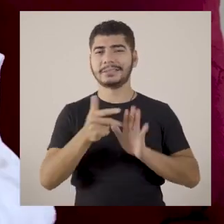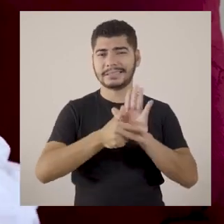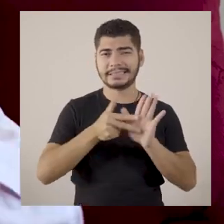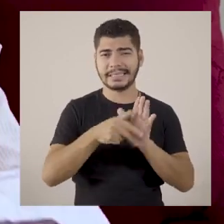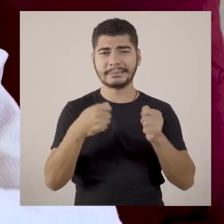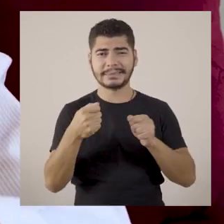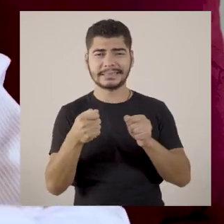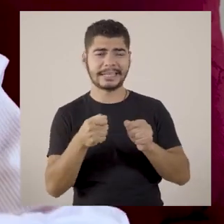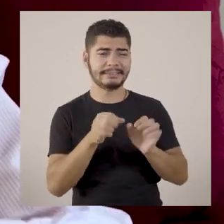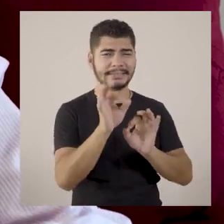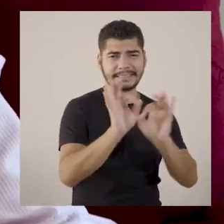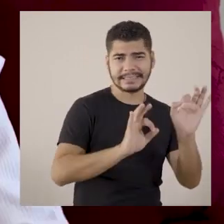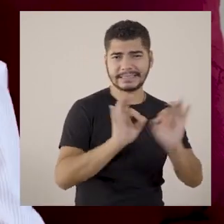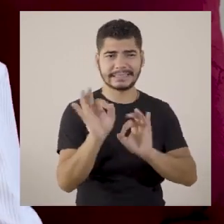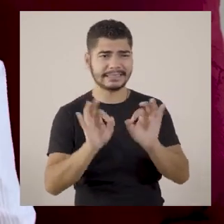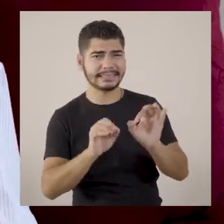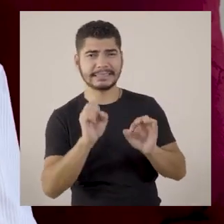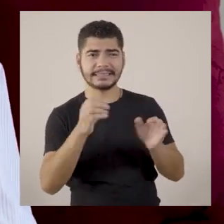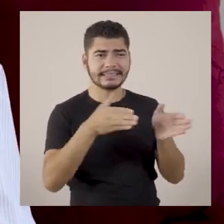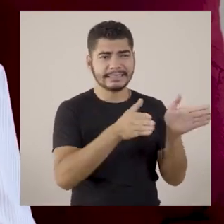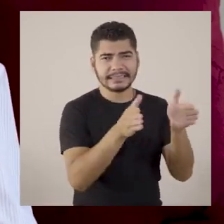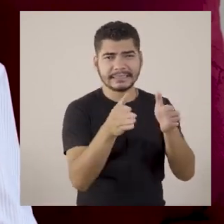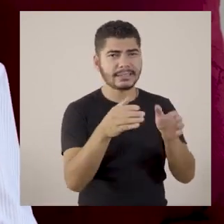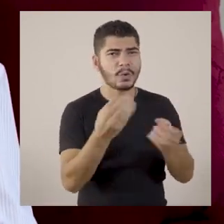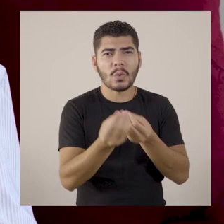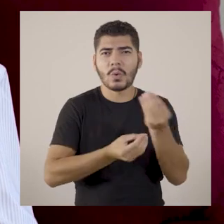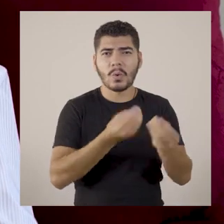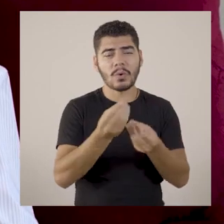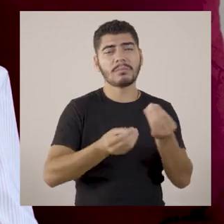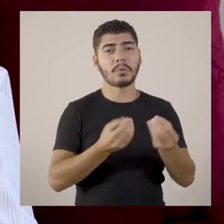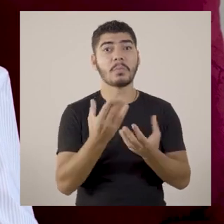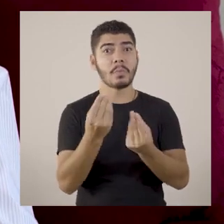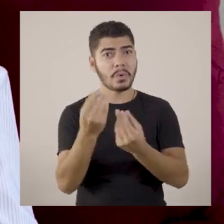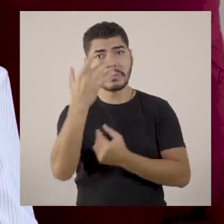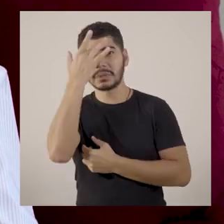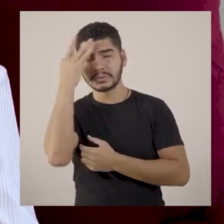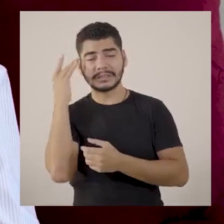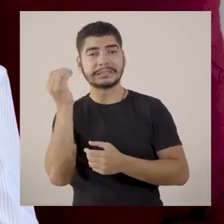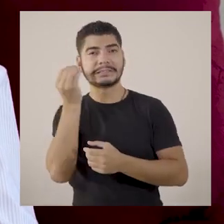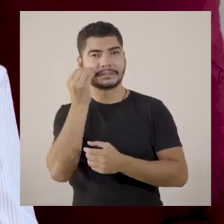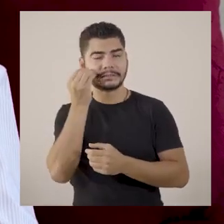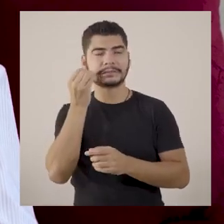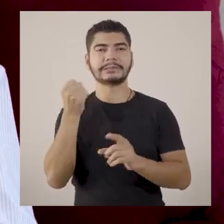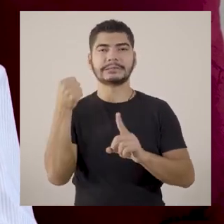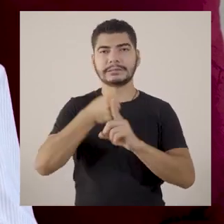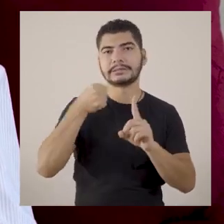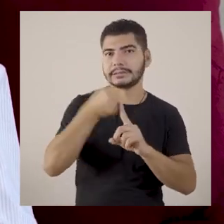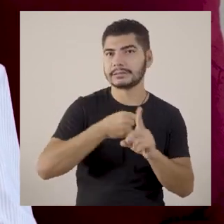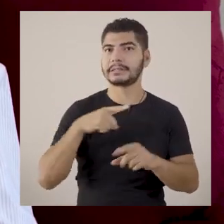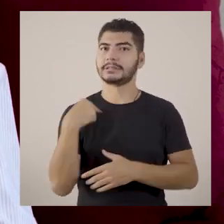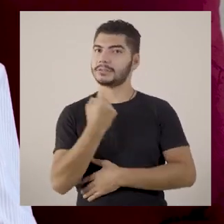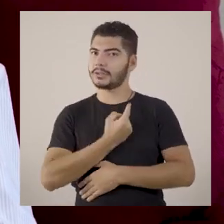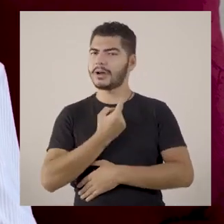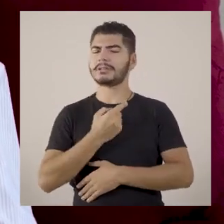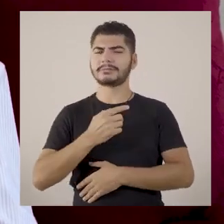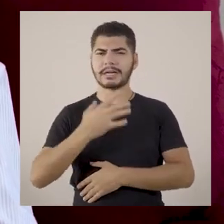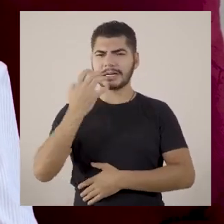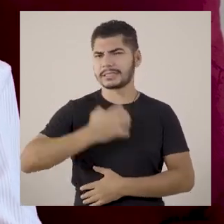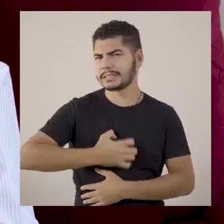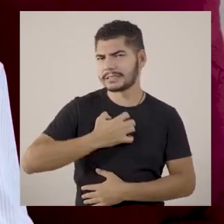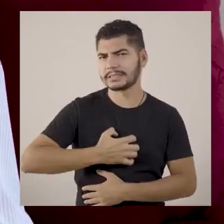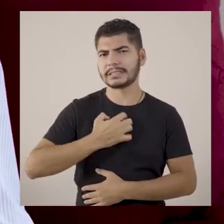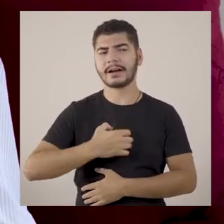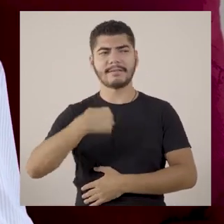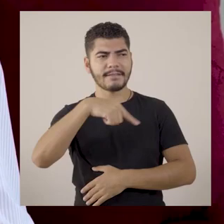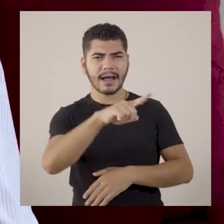manobrava ali e não podia, ninguém passava. Muitos caras ali tentou até bater em nós ali. Ficava